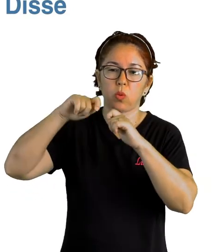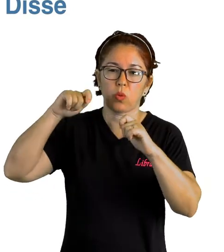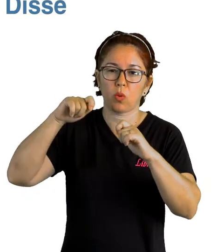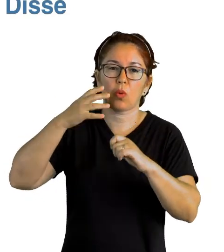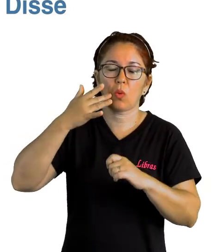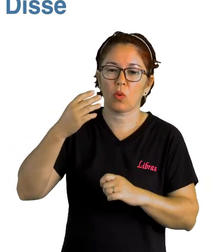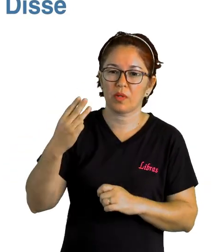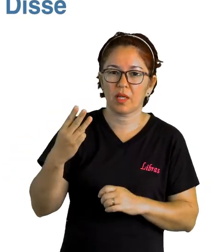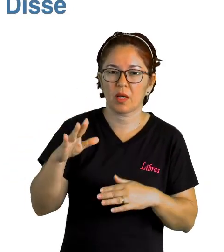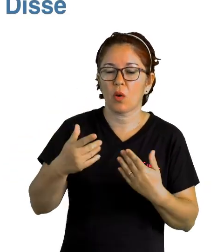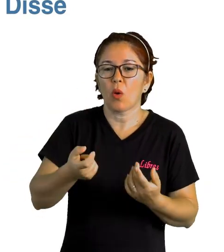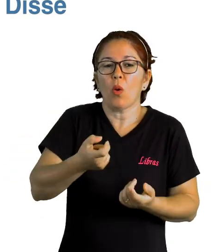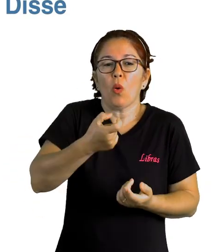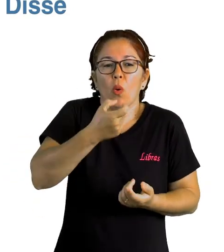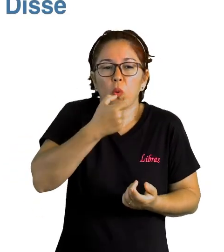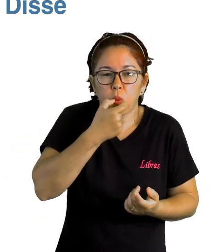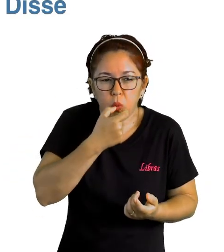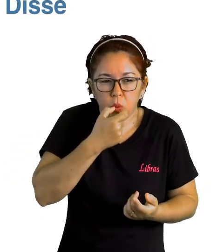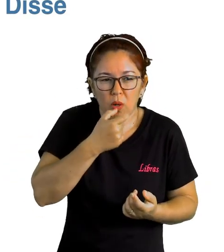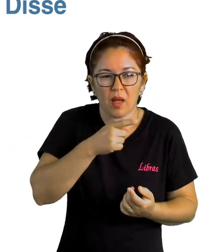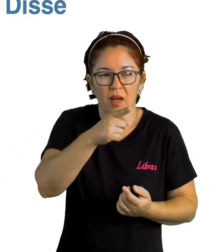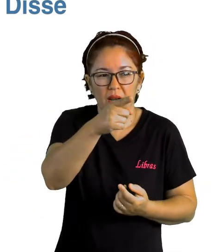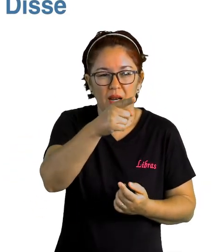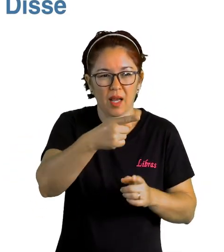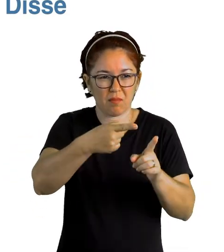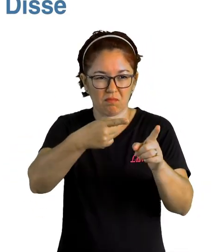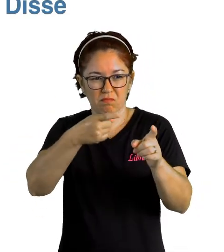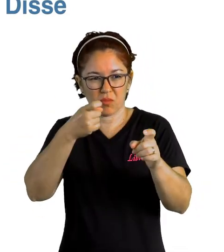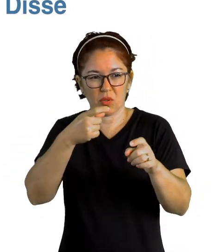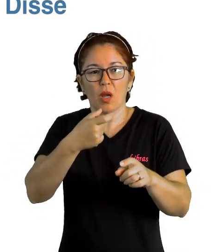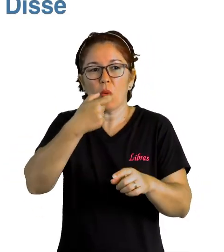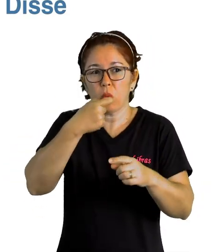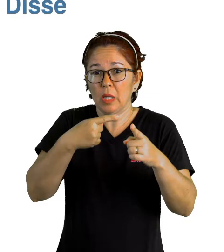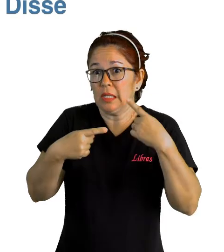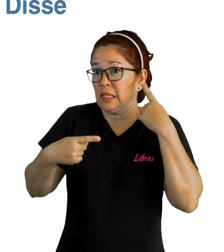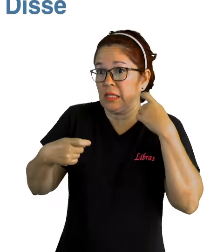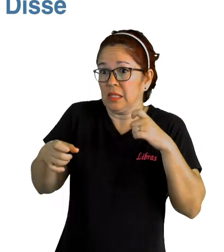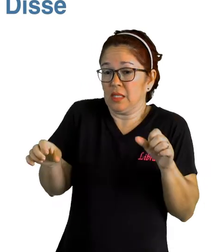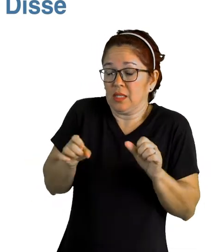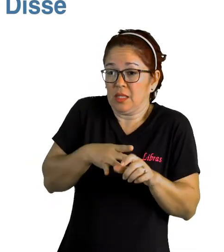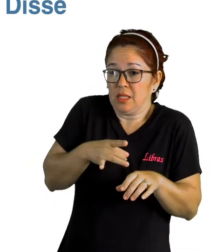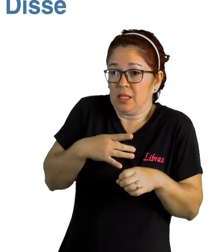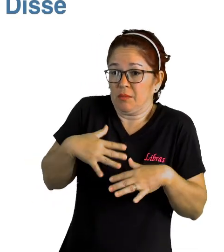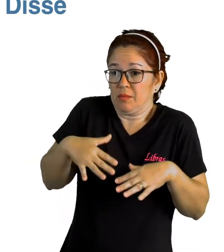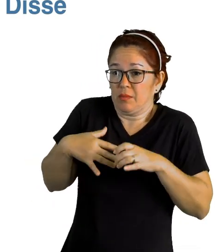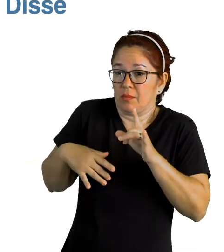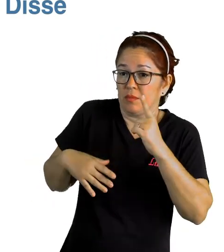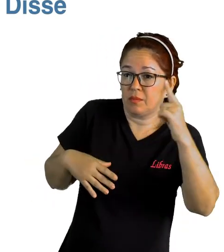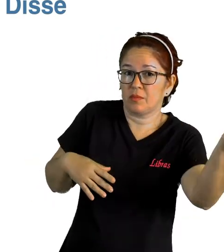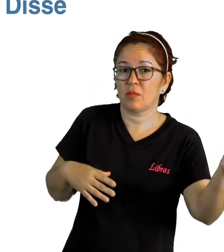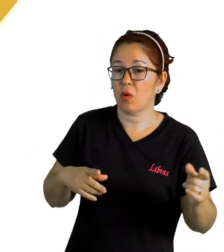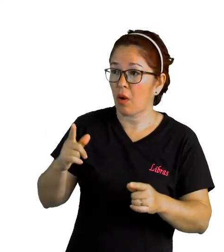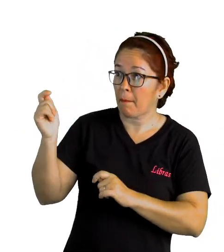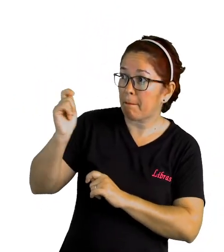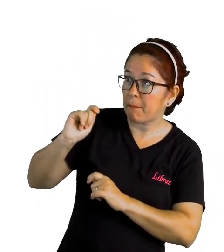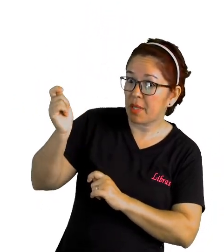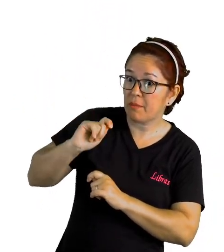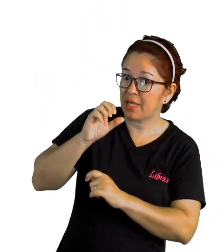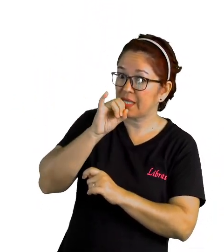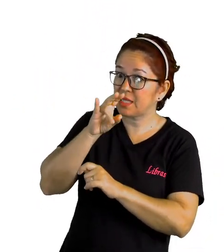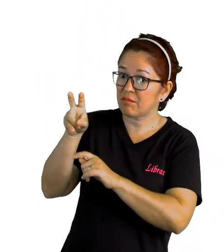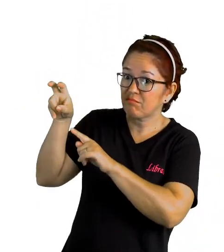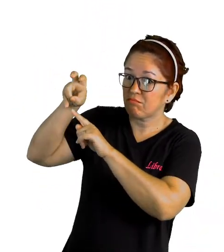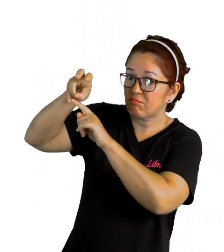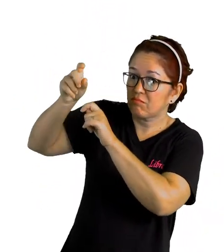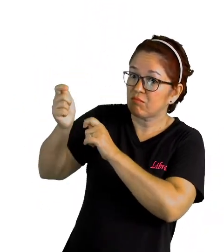caçador? Também uma pipa que voa até a lua, disse ele anunciando seus produtos.